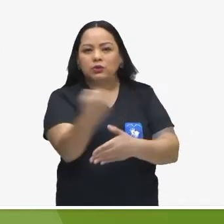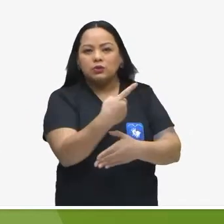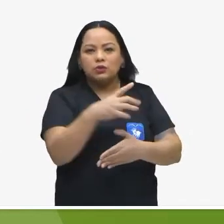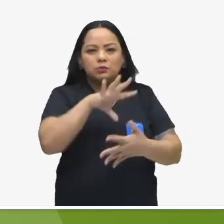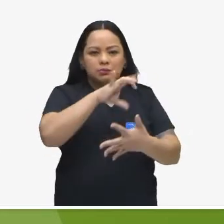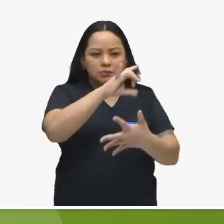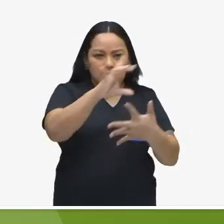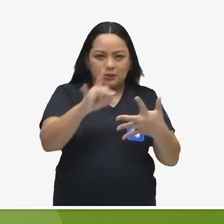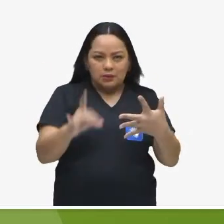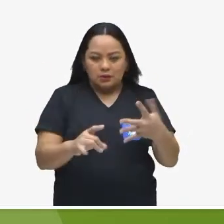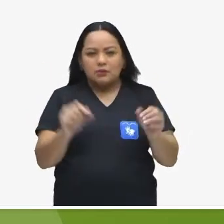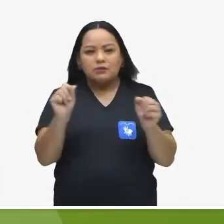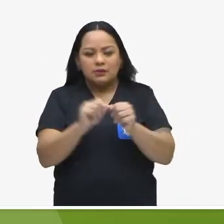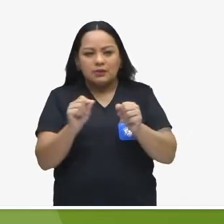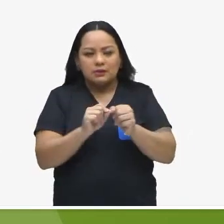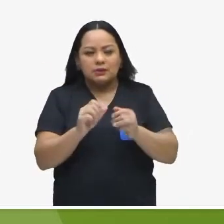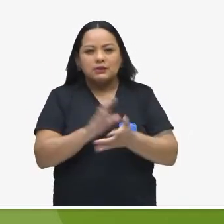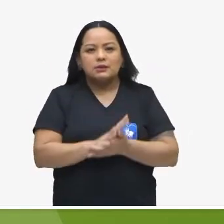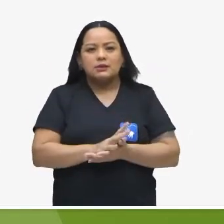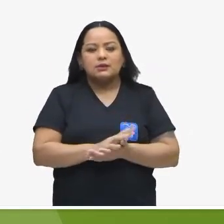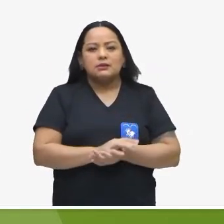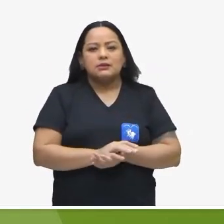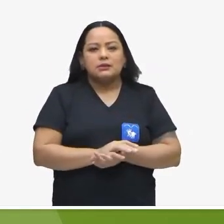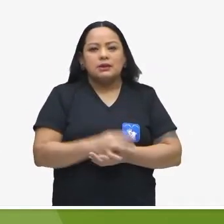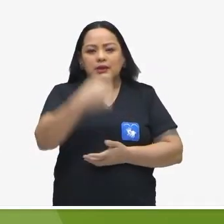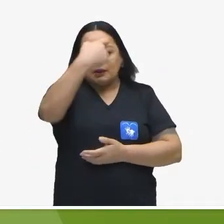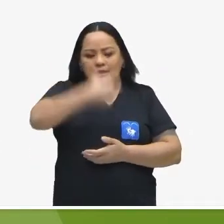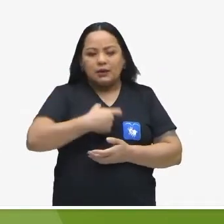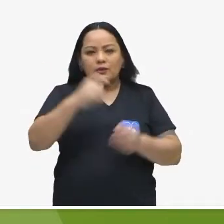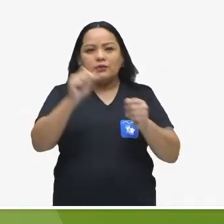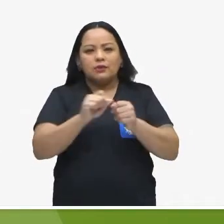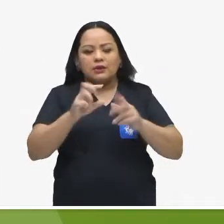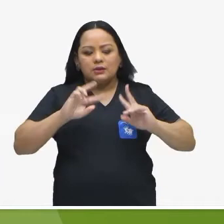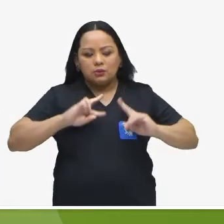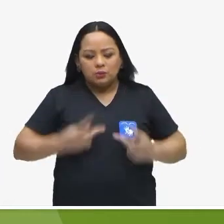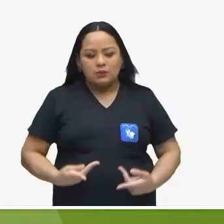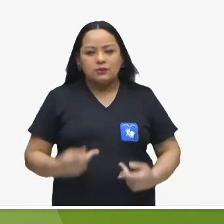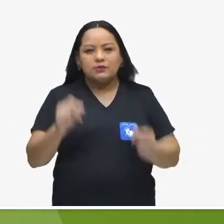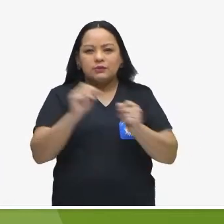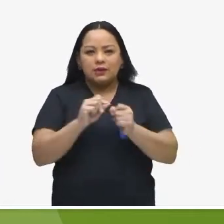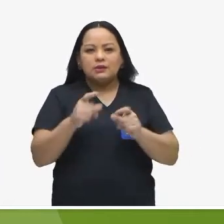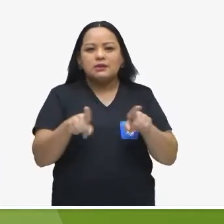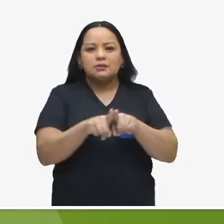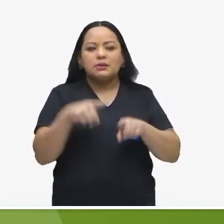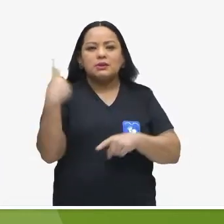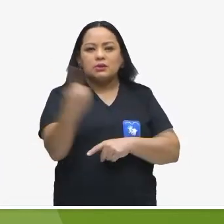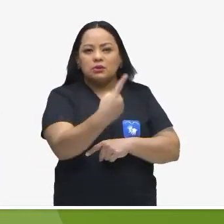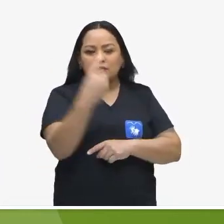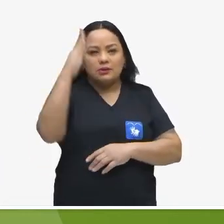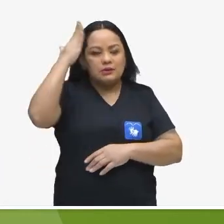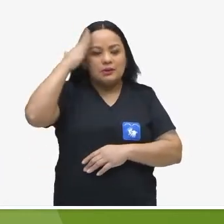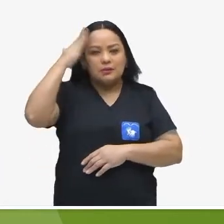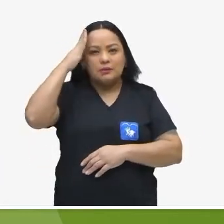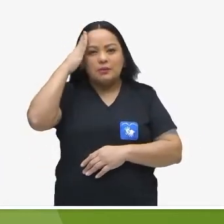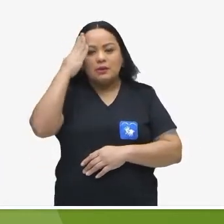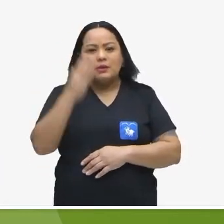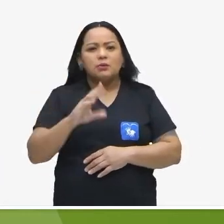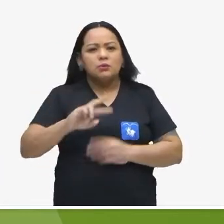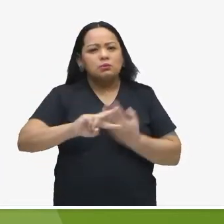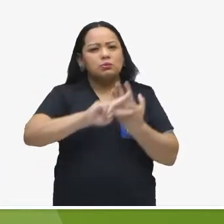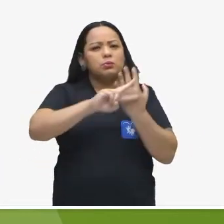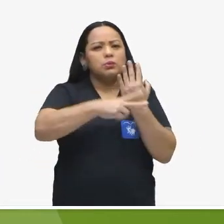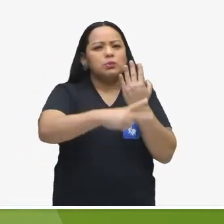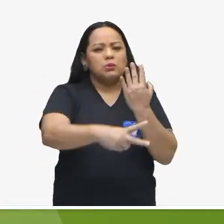ato seja feito, cada atividade que eu faça, que o ser humano faça, a gente saiba bem as consequências